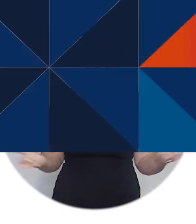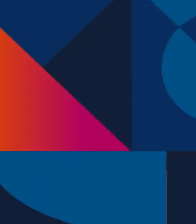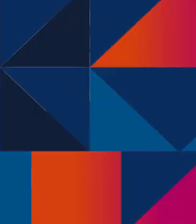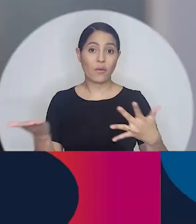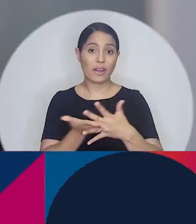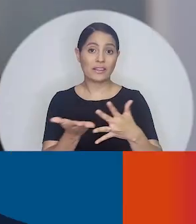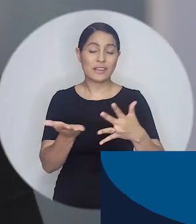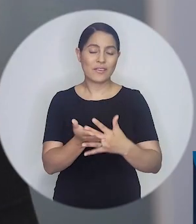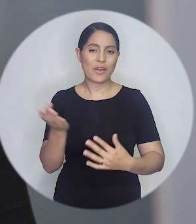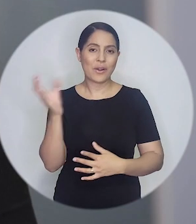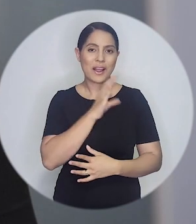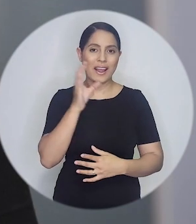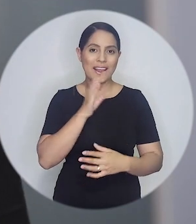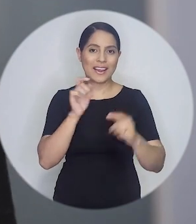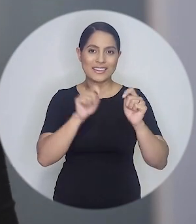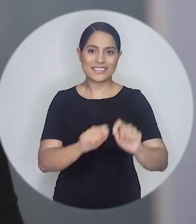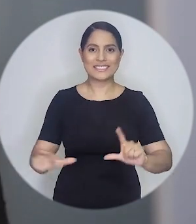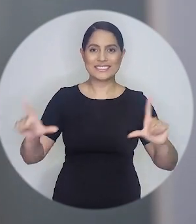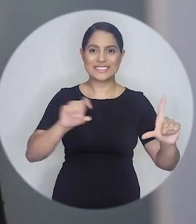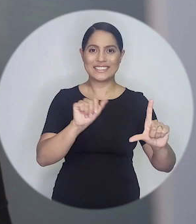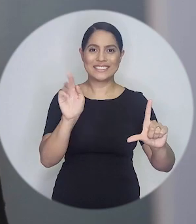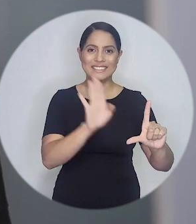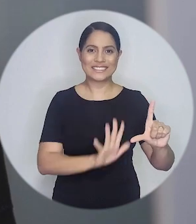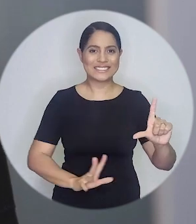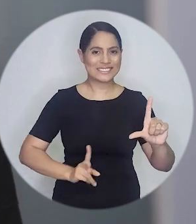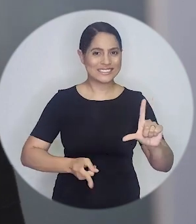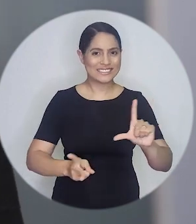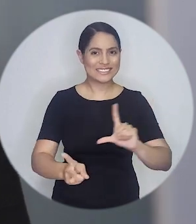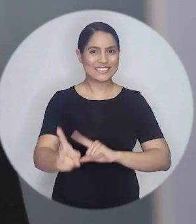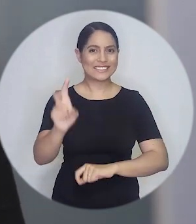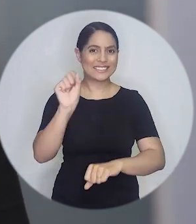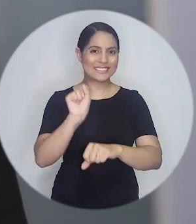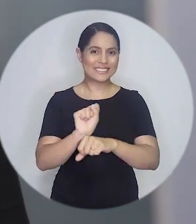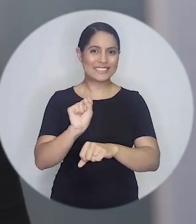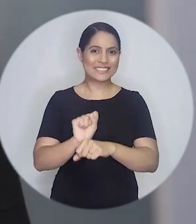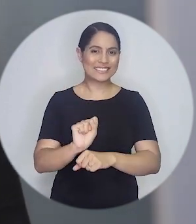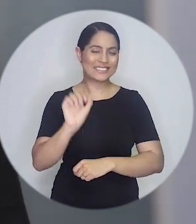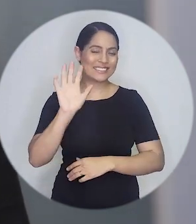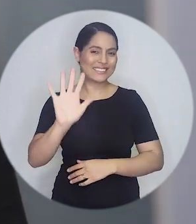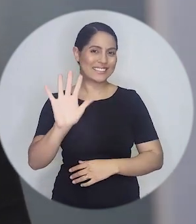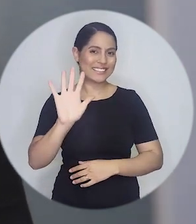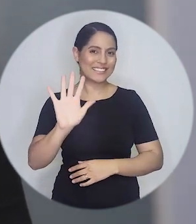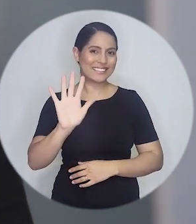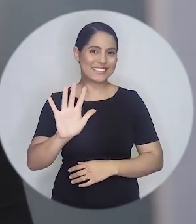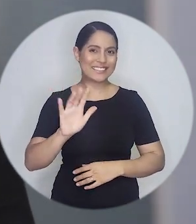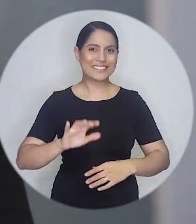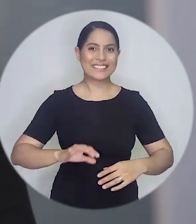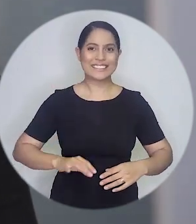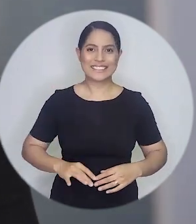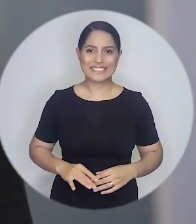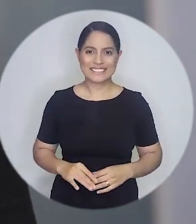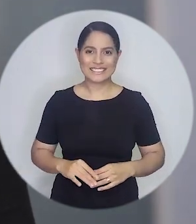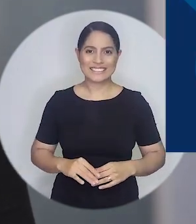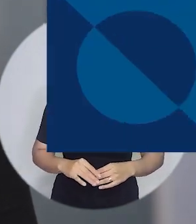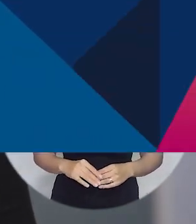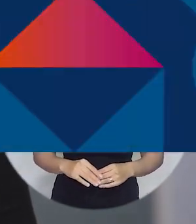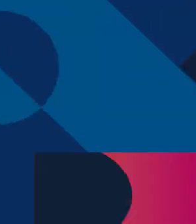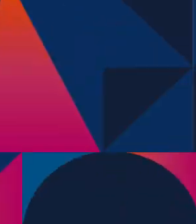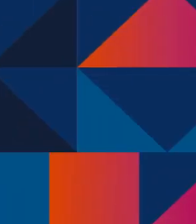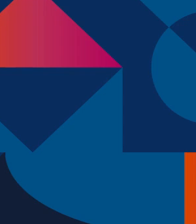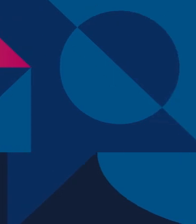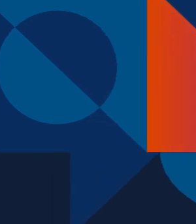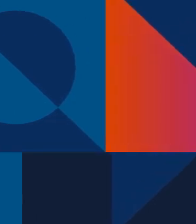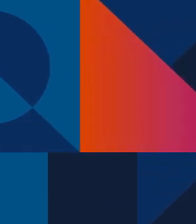conferencia.oab.org.br. Agora nós vamos para um breve intervalo. Voltamos na sequência com mais OAB Nacional. Não saia daí.